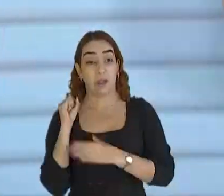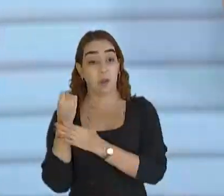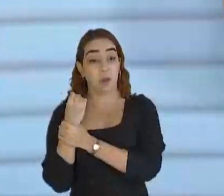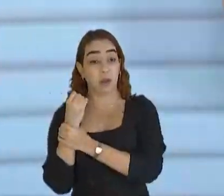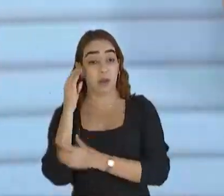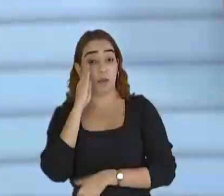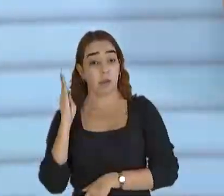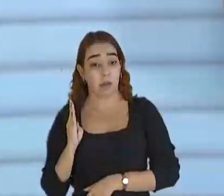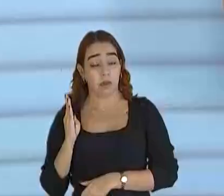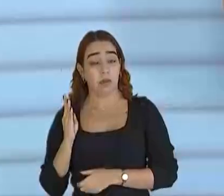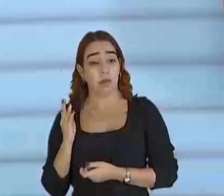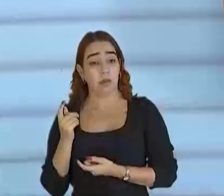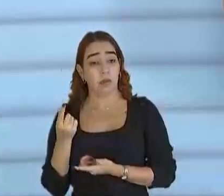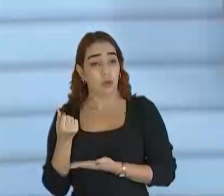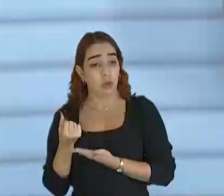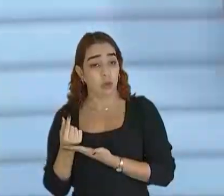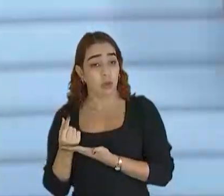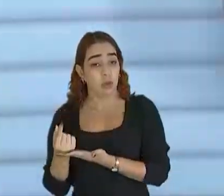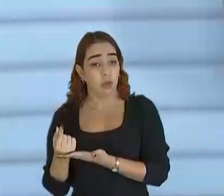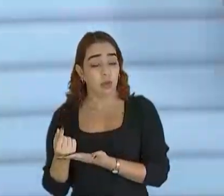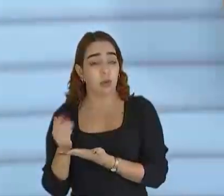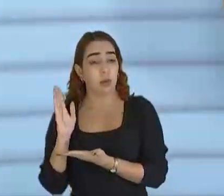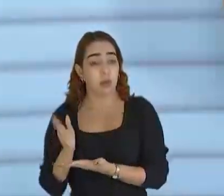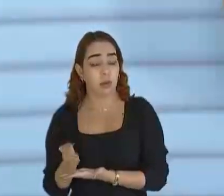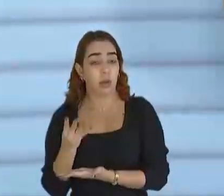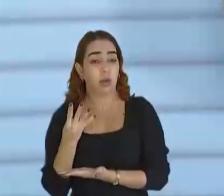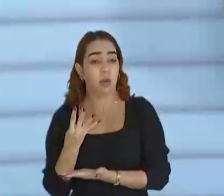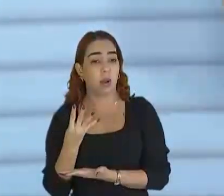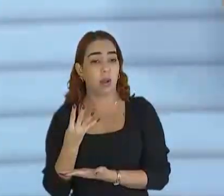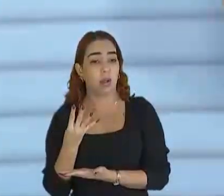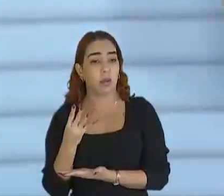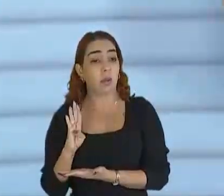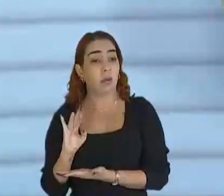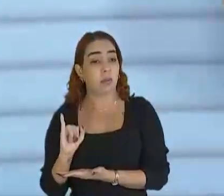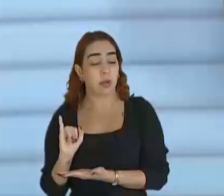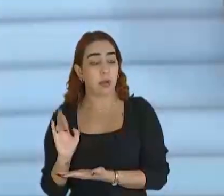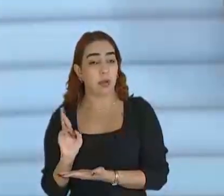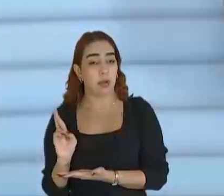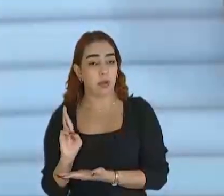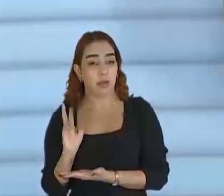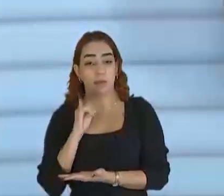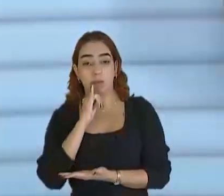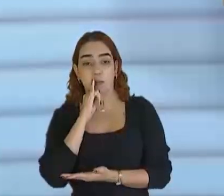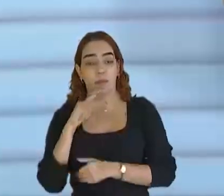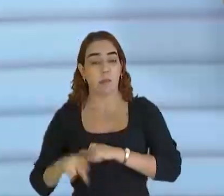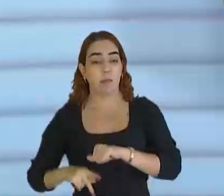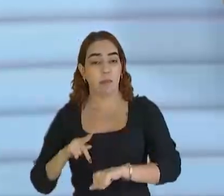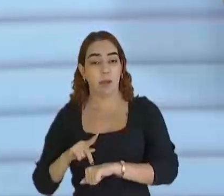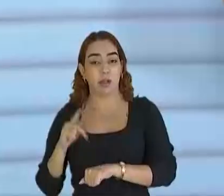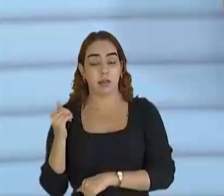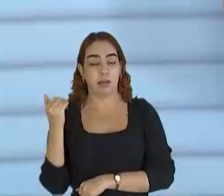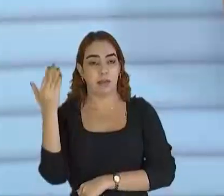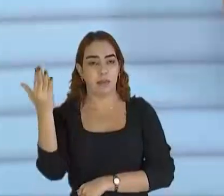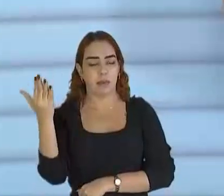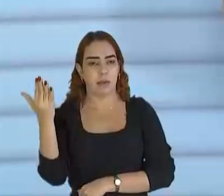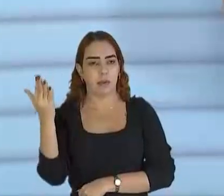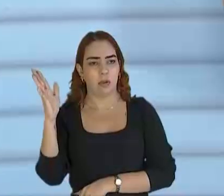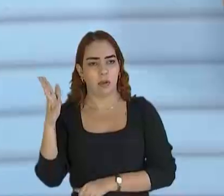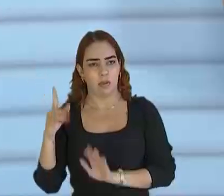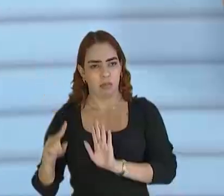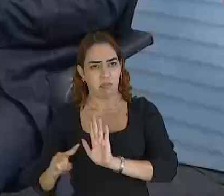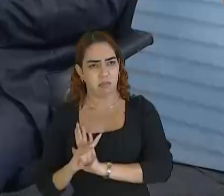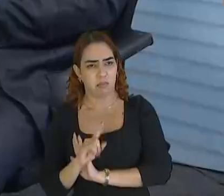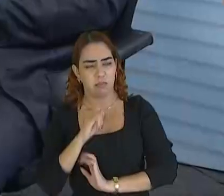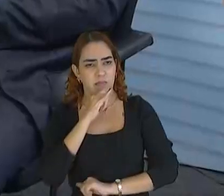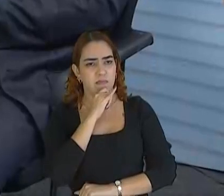Estado do Ceará está com 4,3 bilhões em segurança. Então, em cima disso, lá em Estocolmo, o pessoal não perguntou, não? Deputado Rosendo,